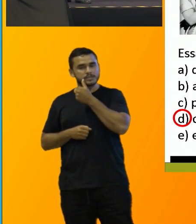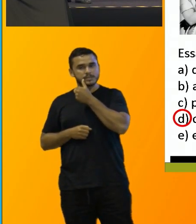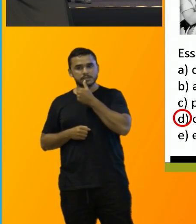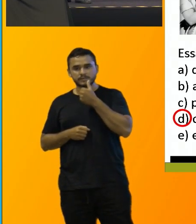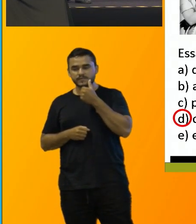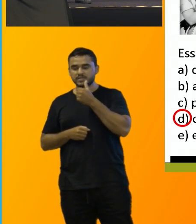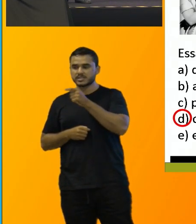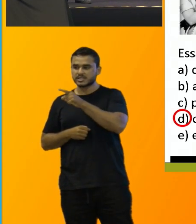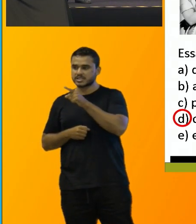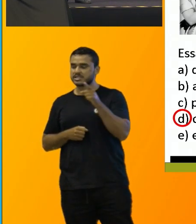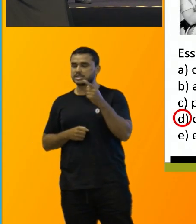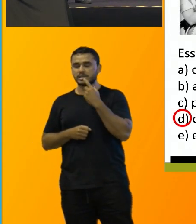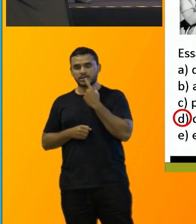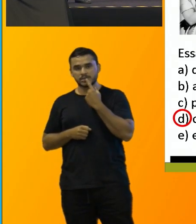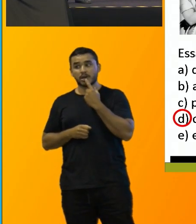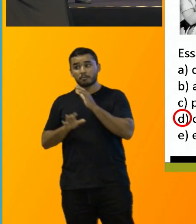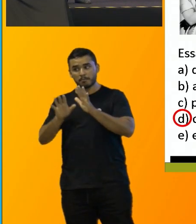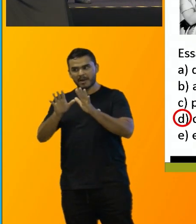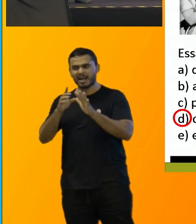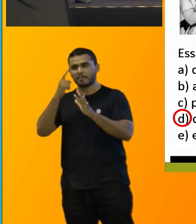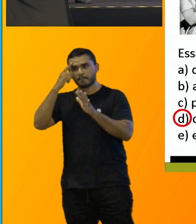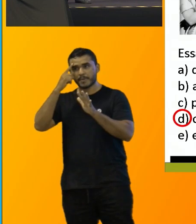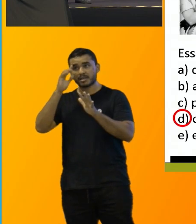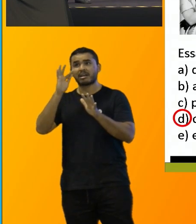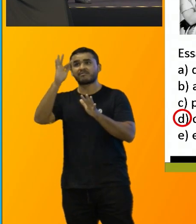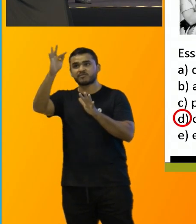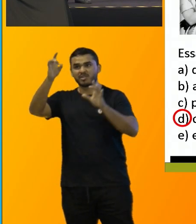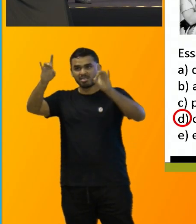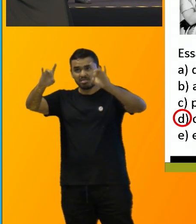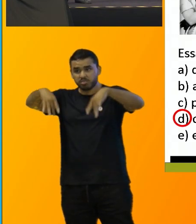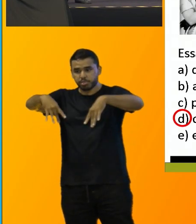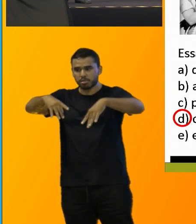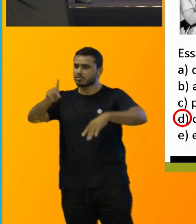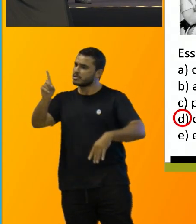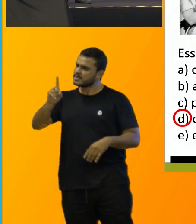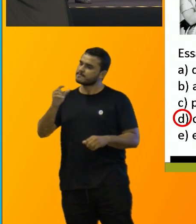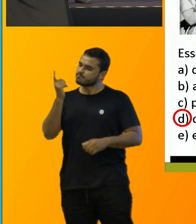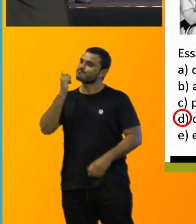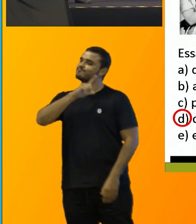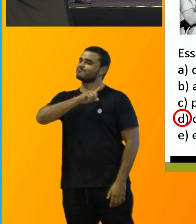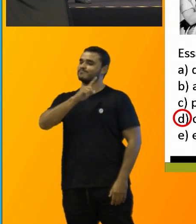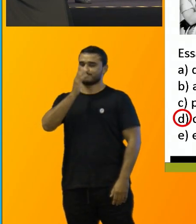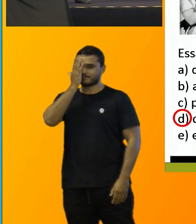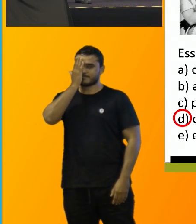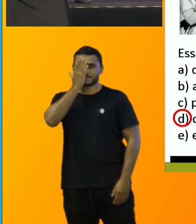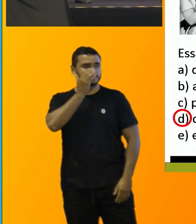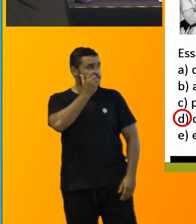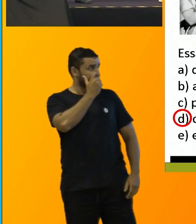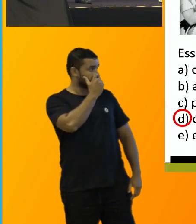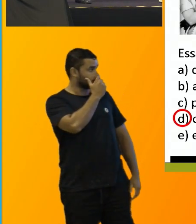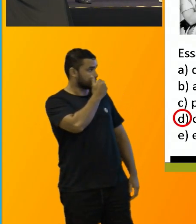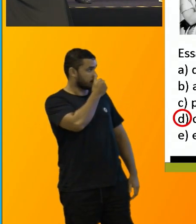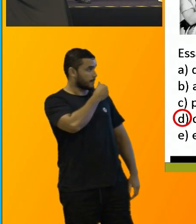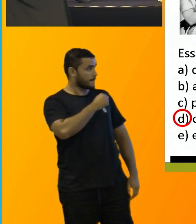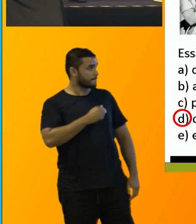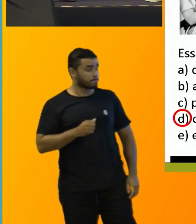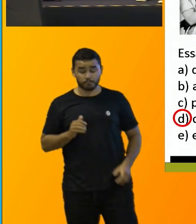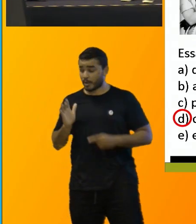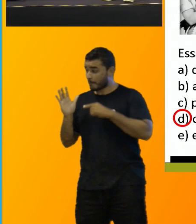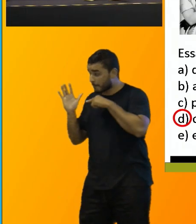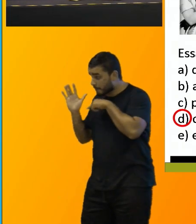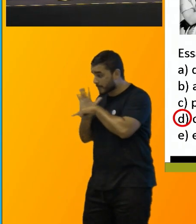a pena. Vale muito a pena. Eu quero fazer algumas perguntas bem objetivas para você, professor. Perfeito. Paulo